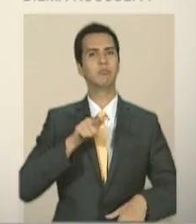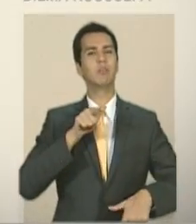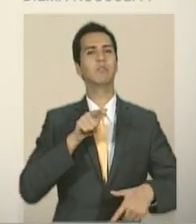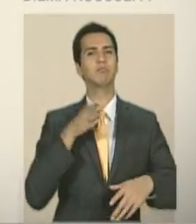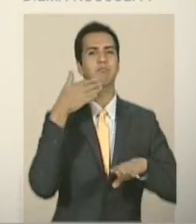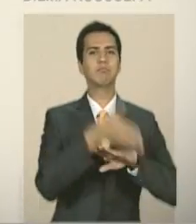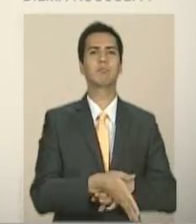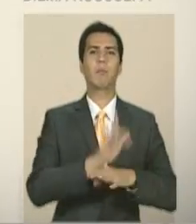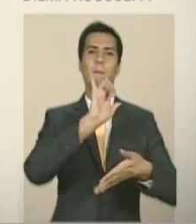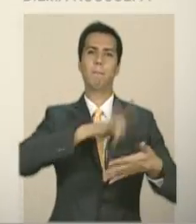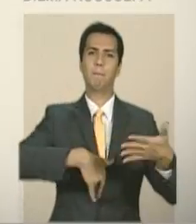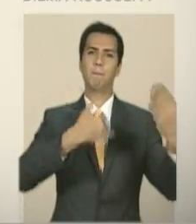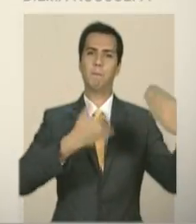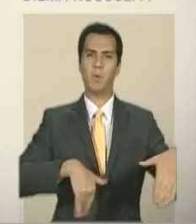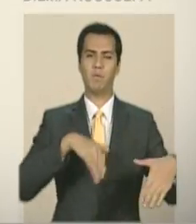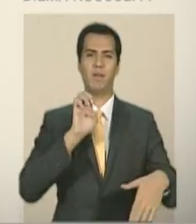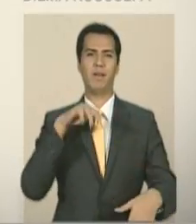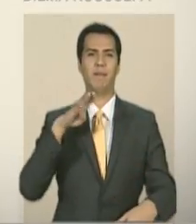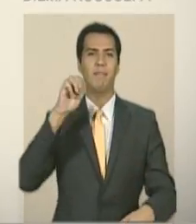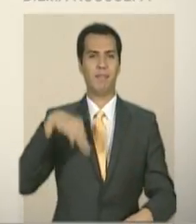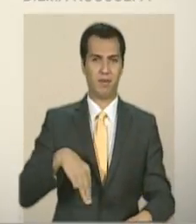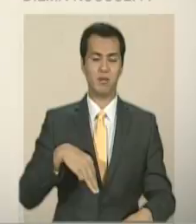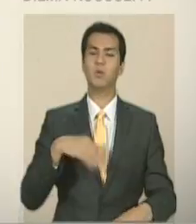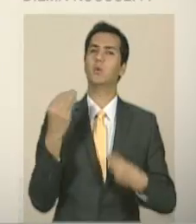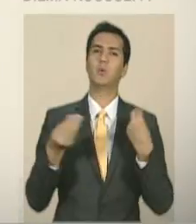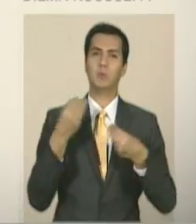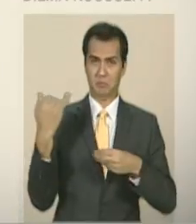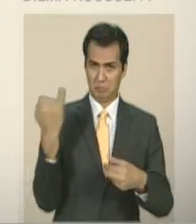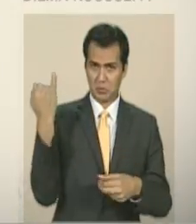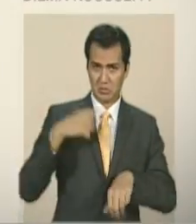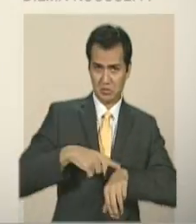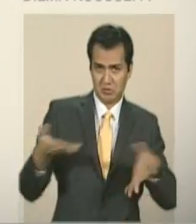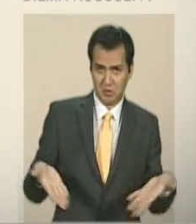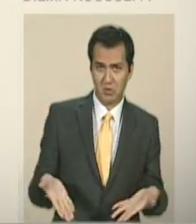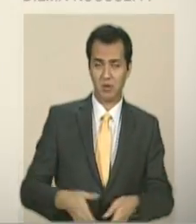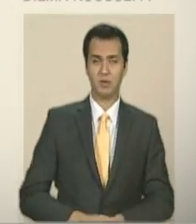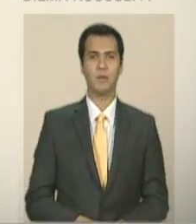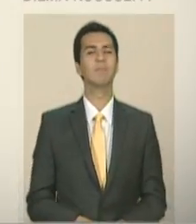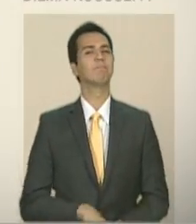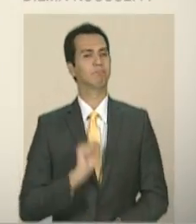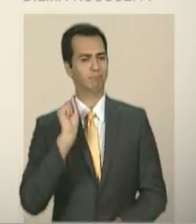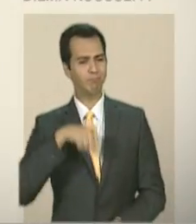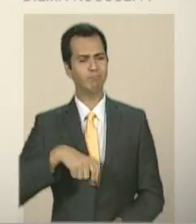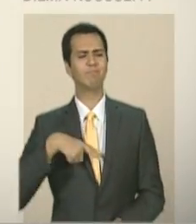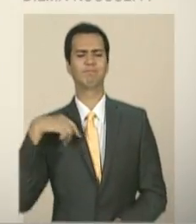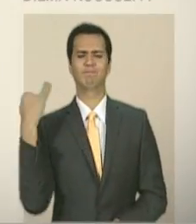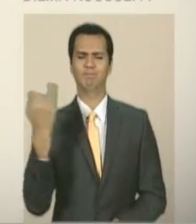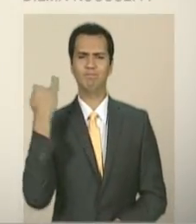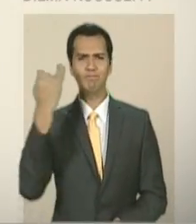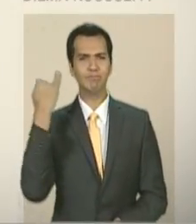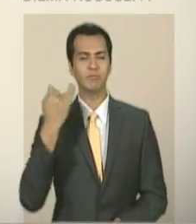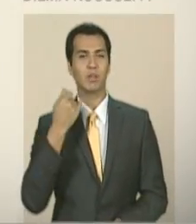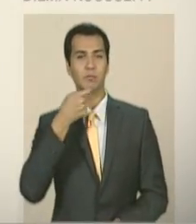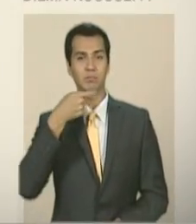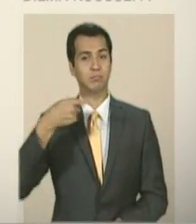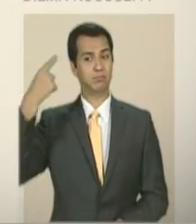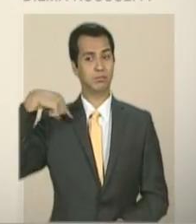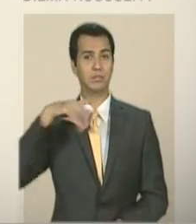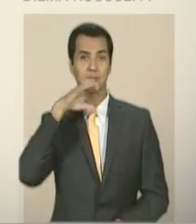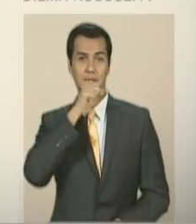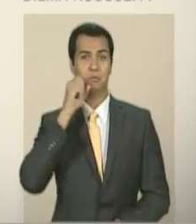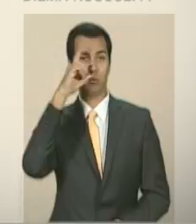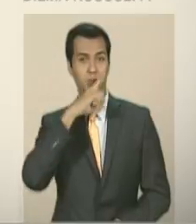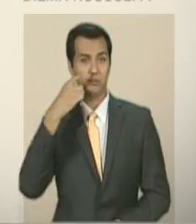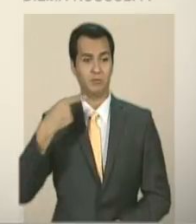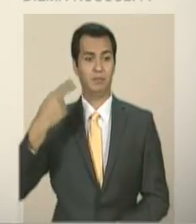importante para todo o nosso país neste final de semana cerca de 4 milhões de estudantes fizeram as